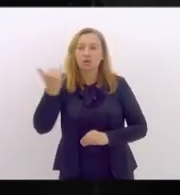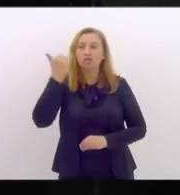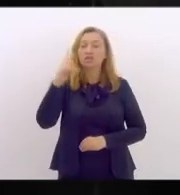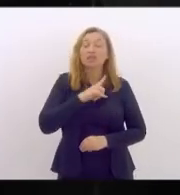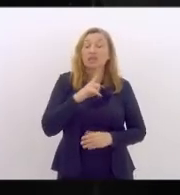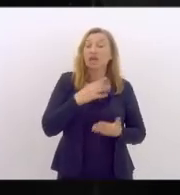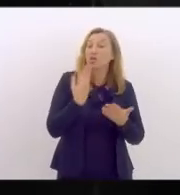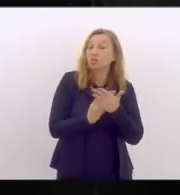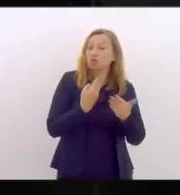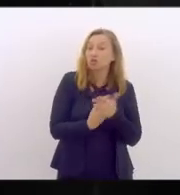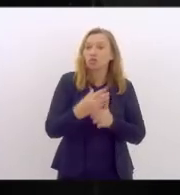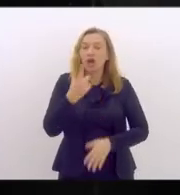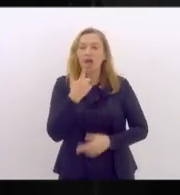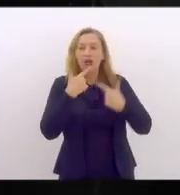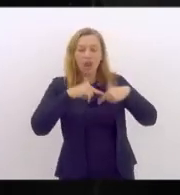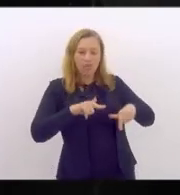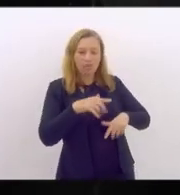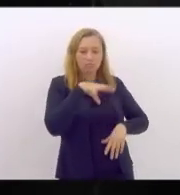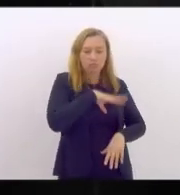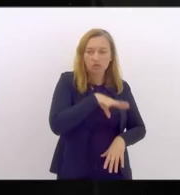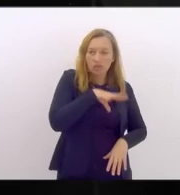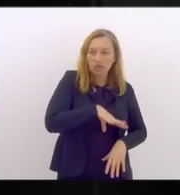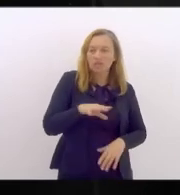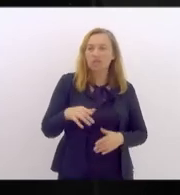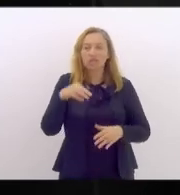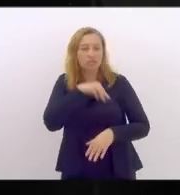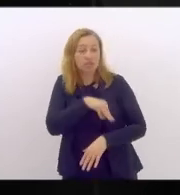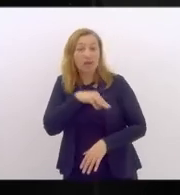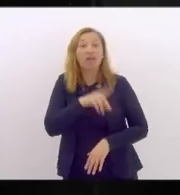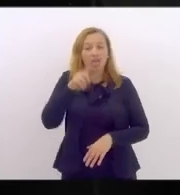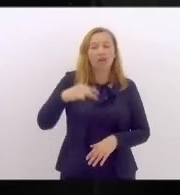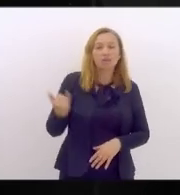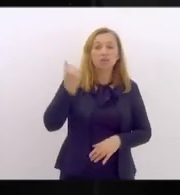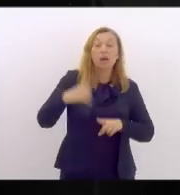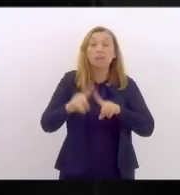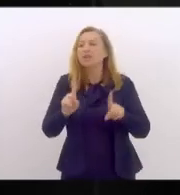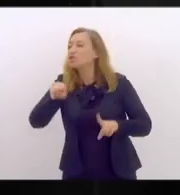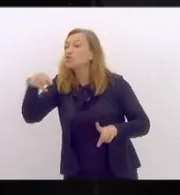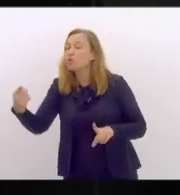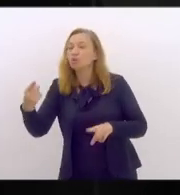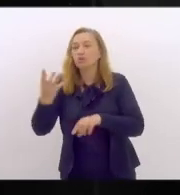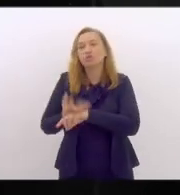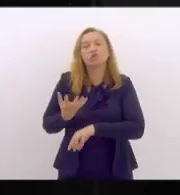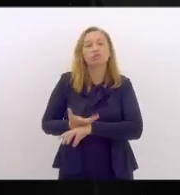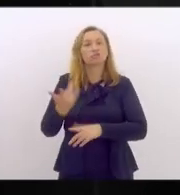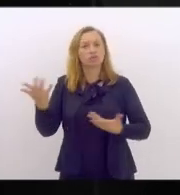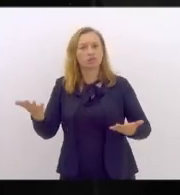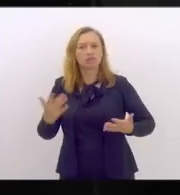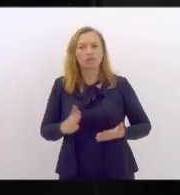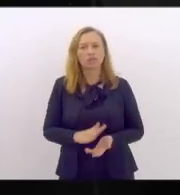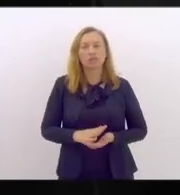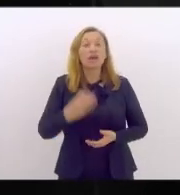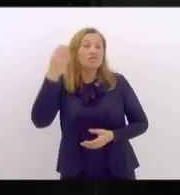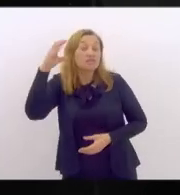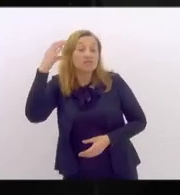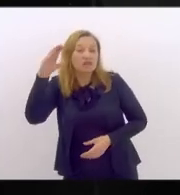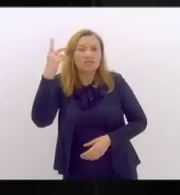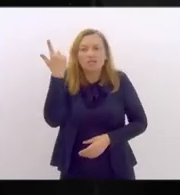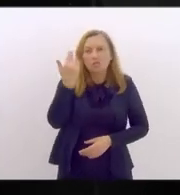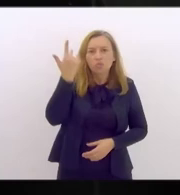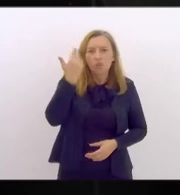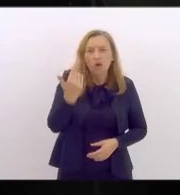os estudos e língua portuguesa e na matemática são muito importantes mas e os demais componentes curriculares as ciências naturais